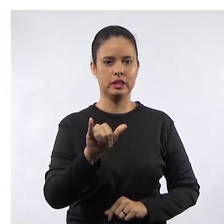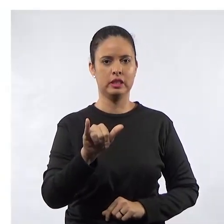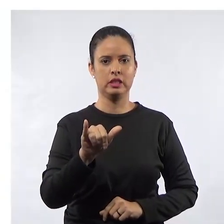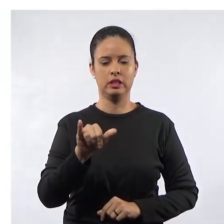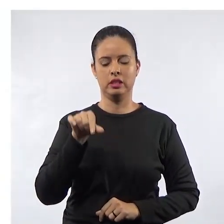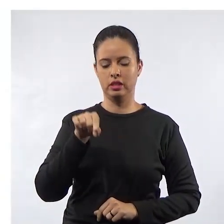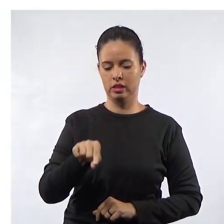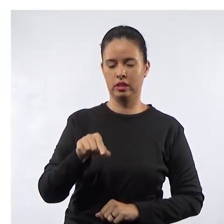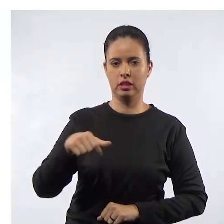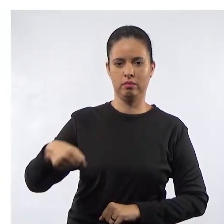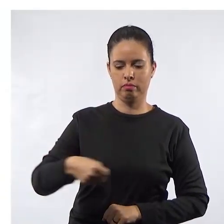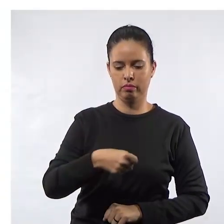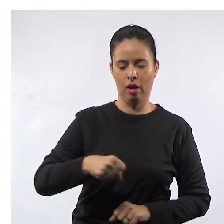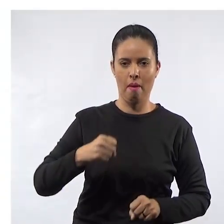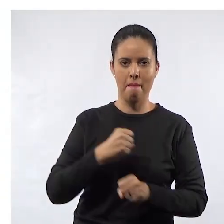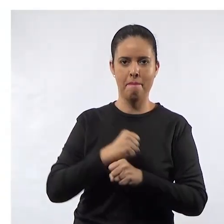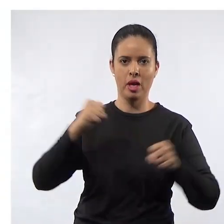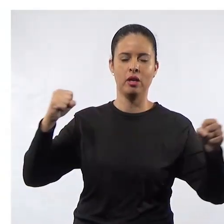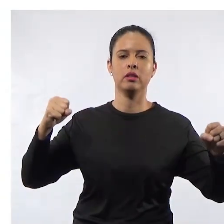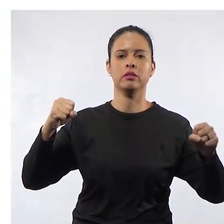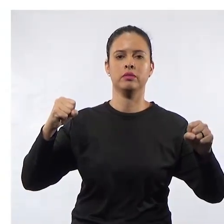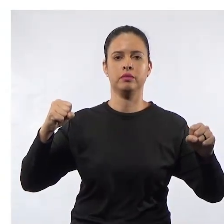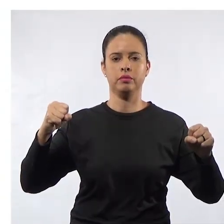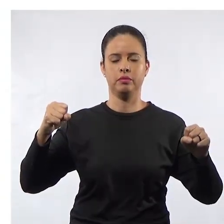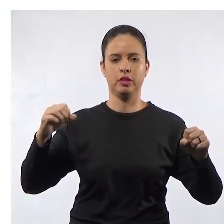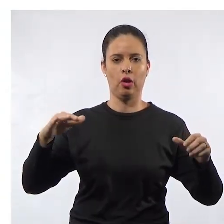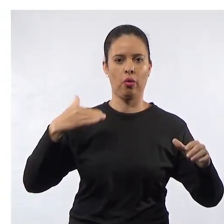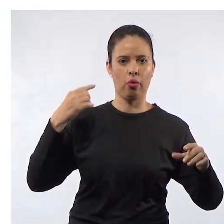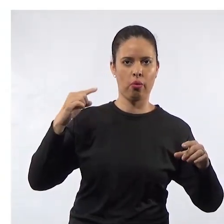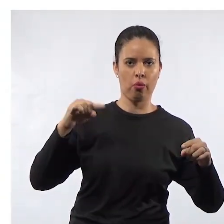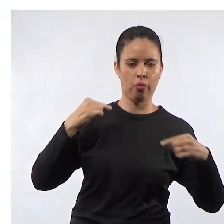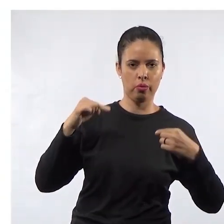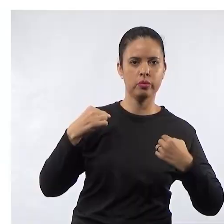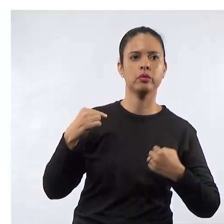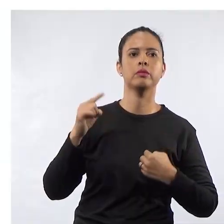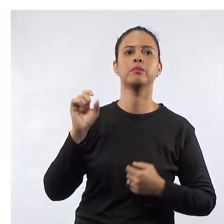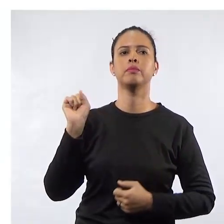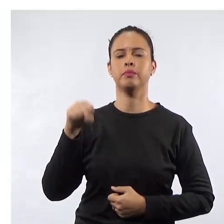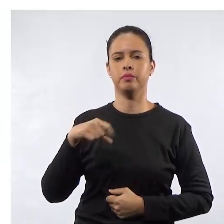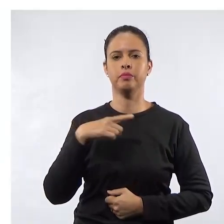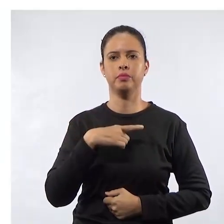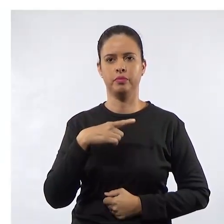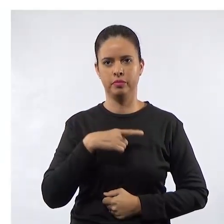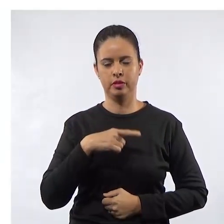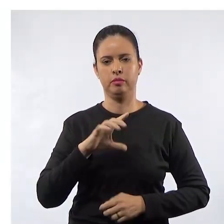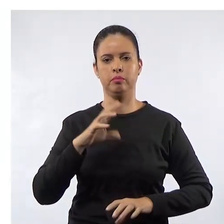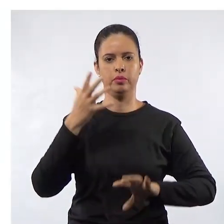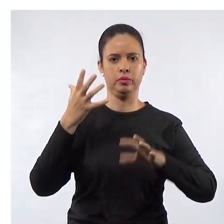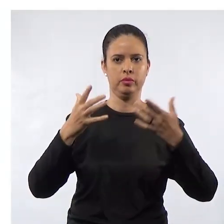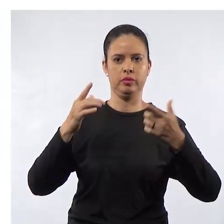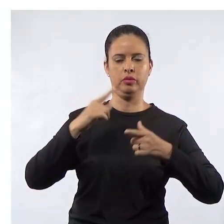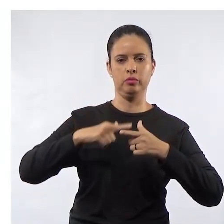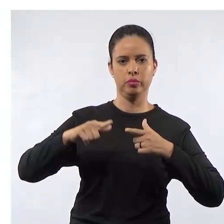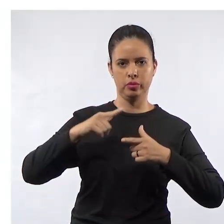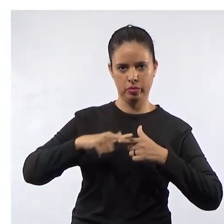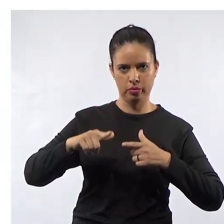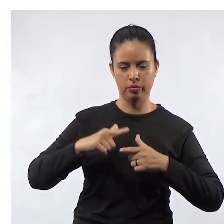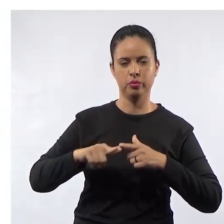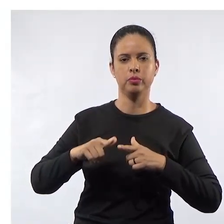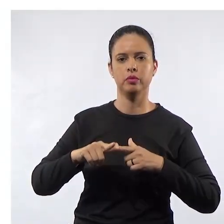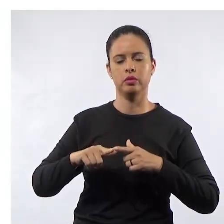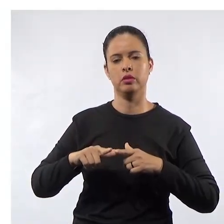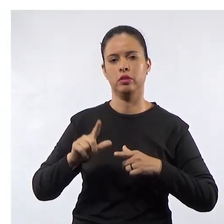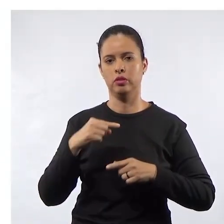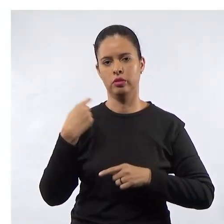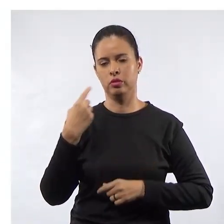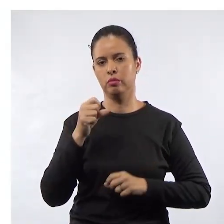mesmo eletrodoméstico explode, causando danos físicos no consumidor, aqui sim vai ter o fato do produto ou defeito, tá?